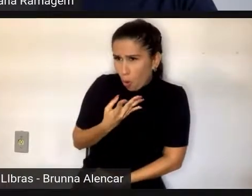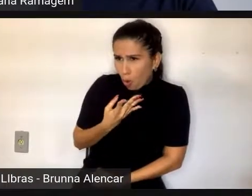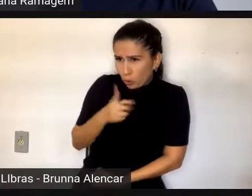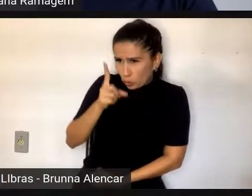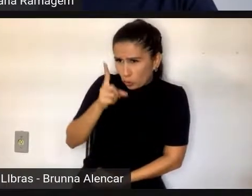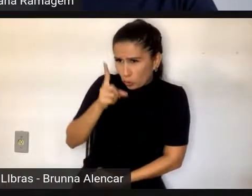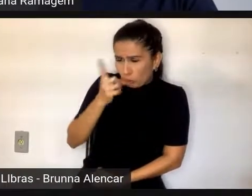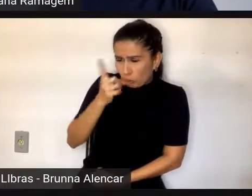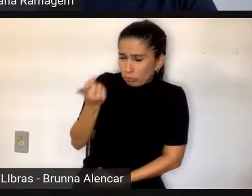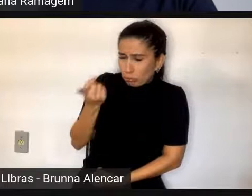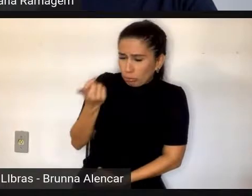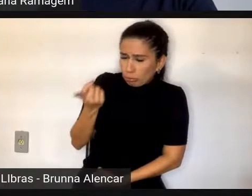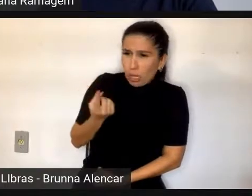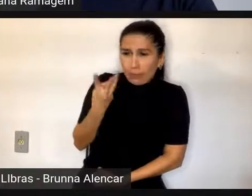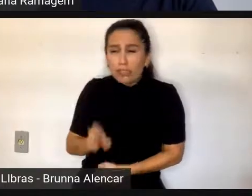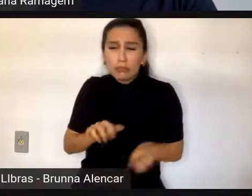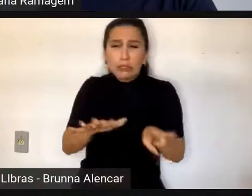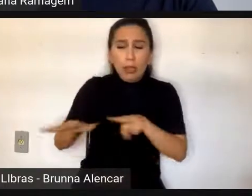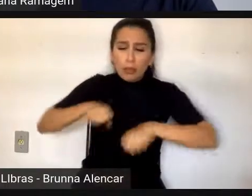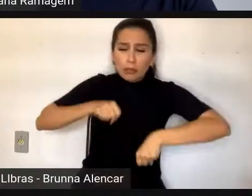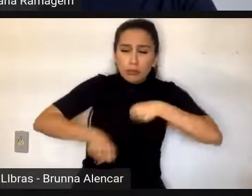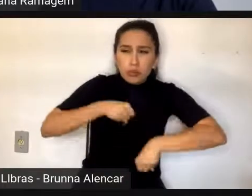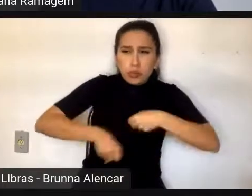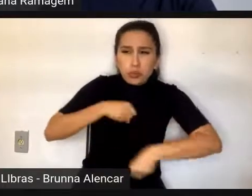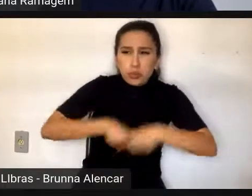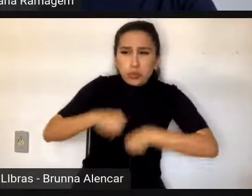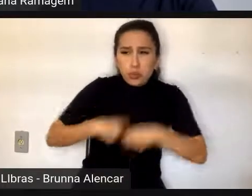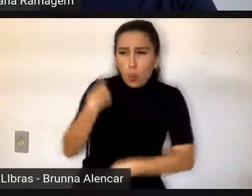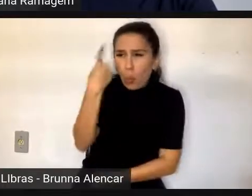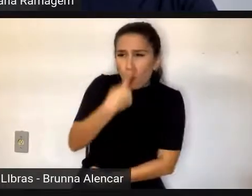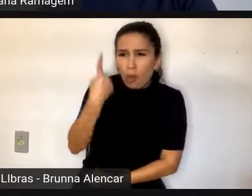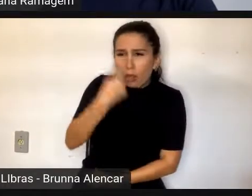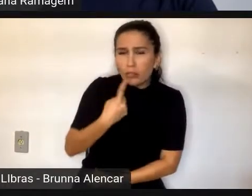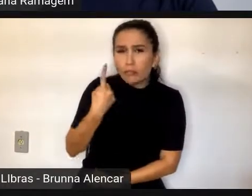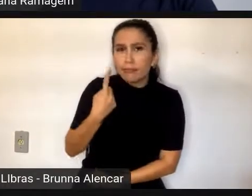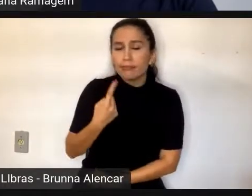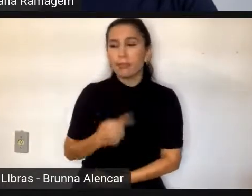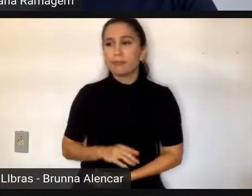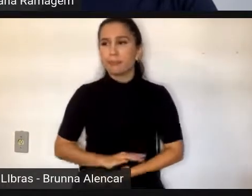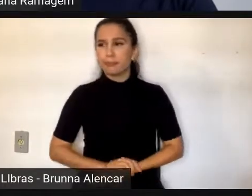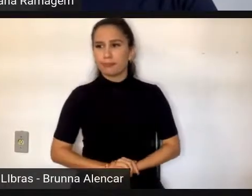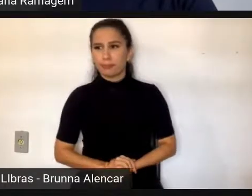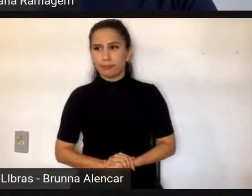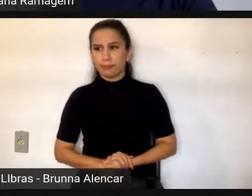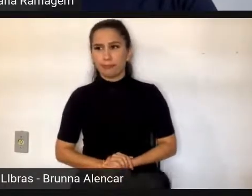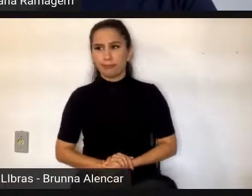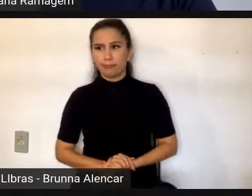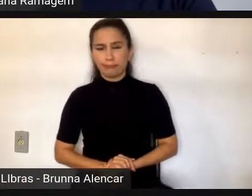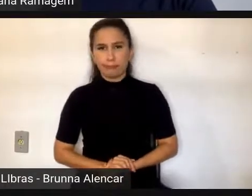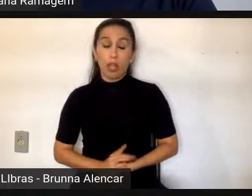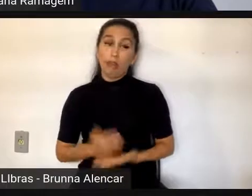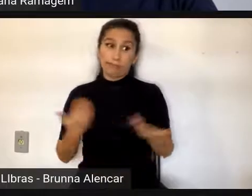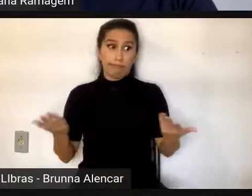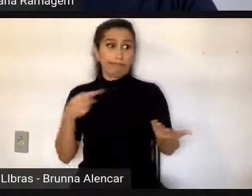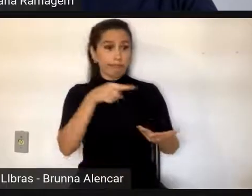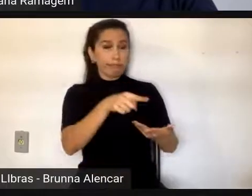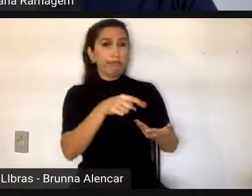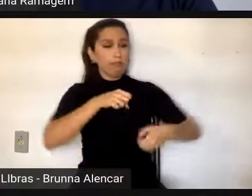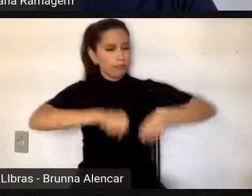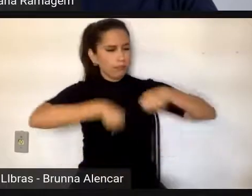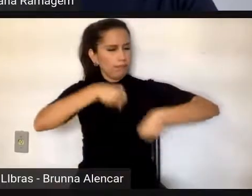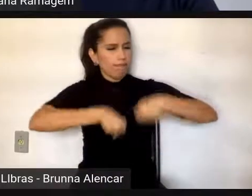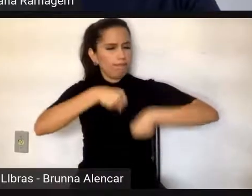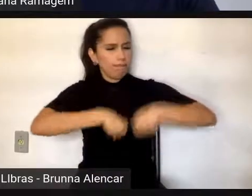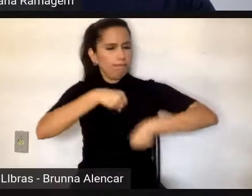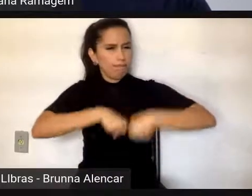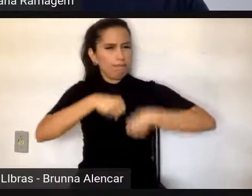Olha, o pedal, nesse caso, ele pode ser encarado como atividade cardiorrespiratória. O